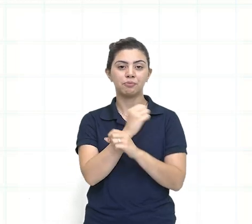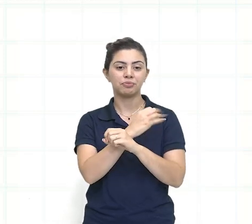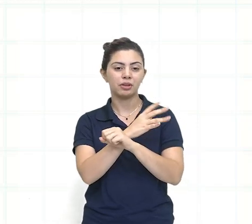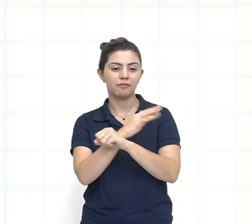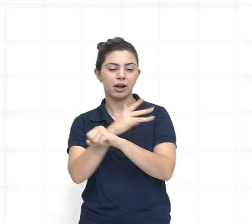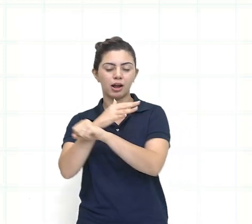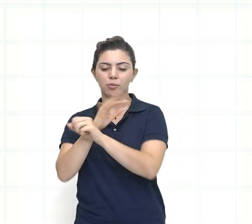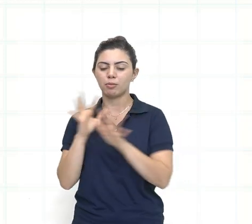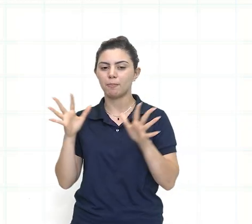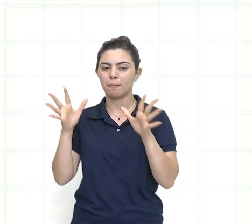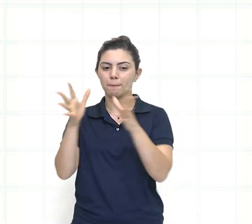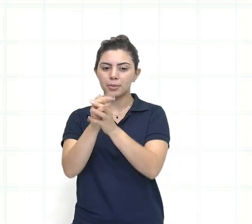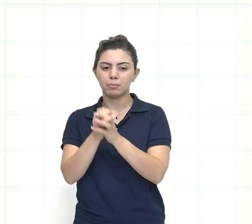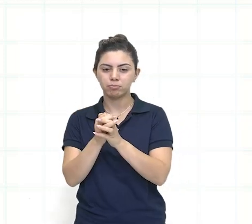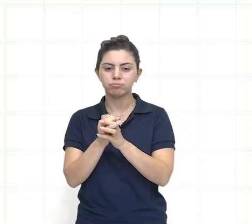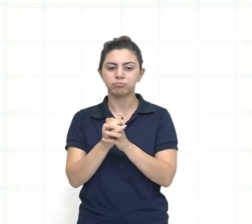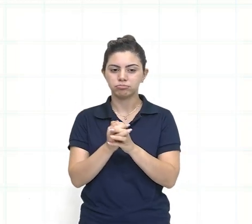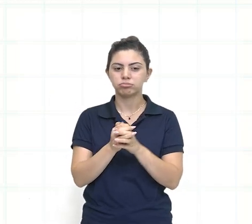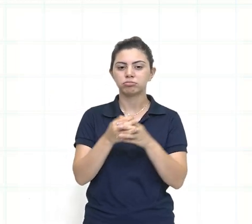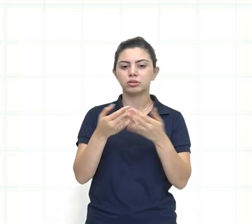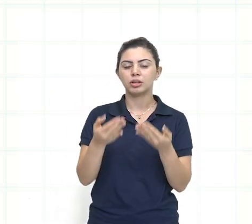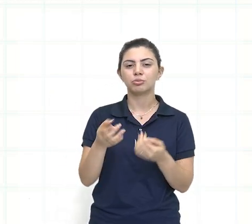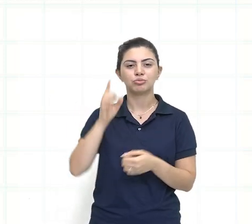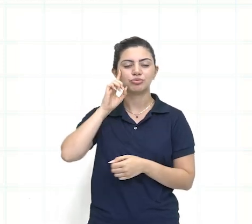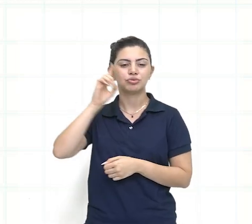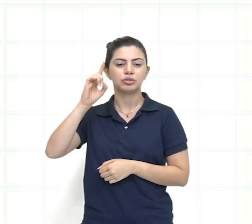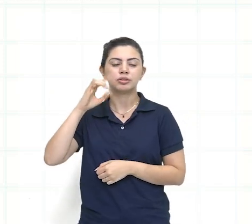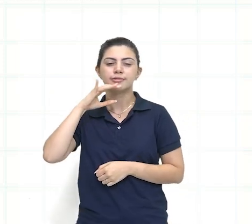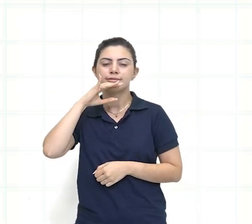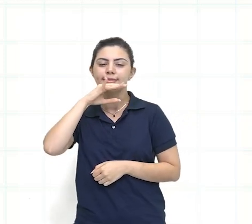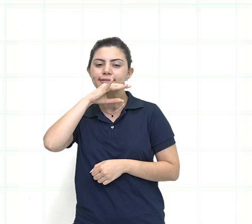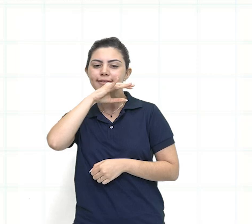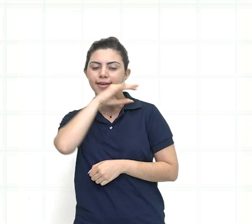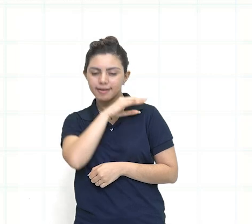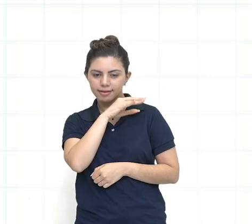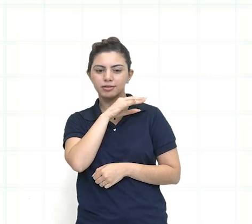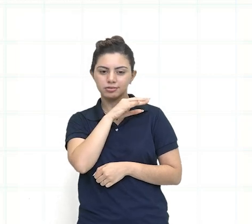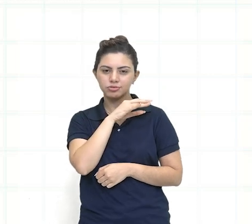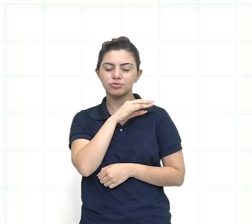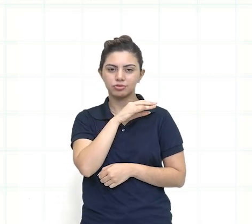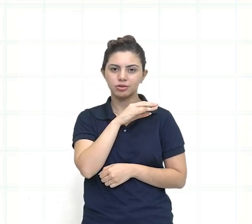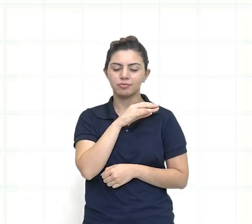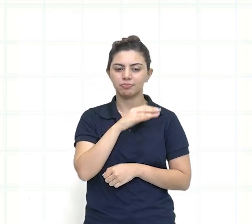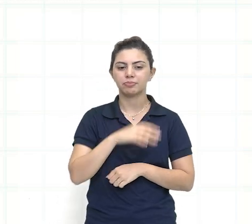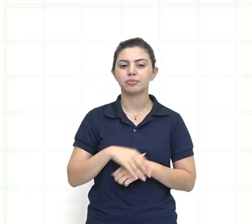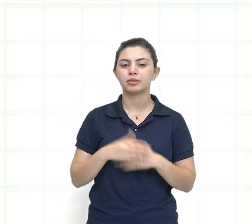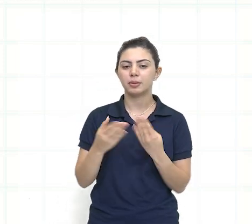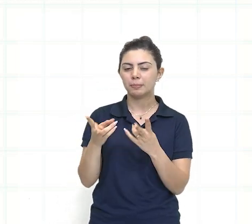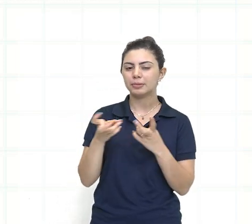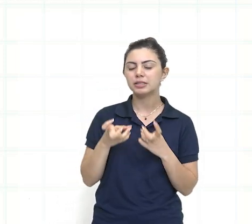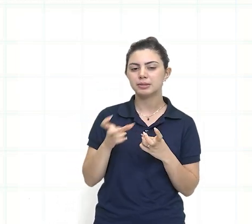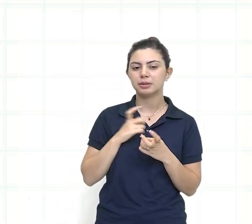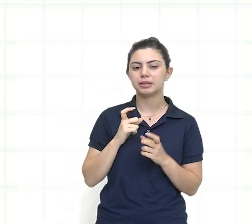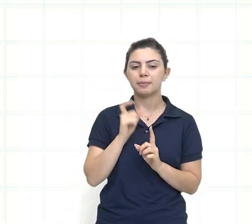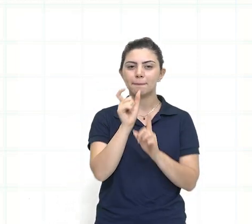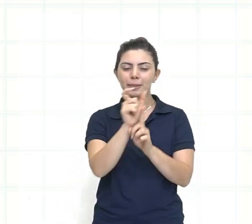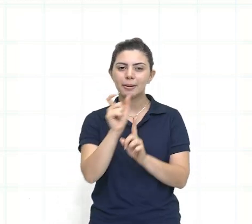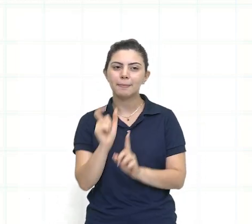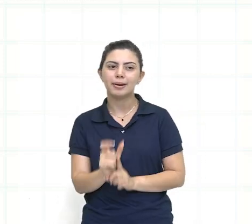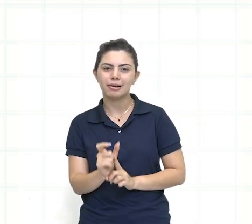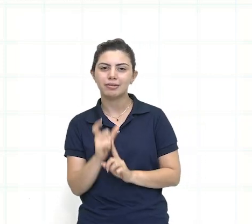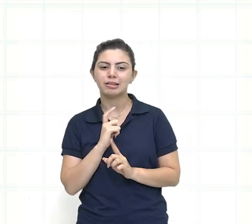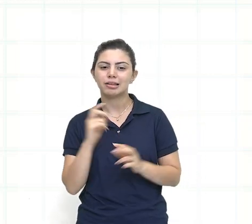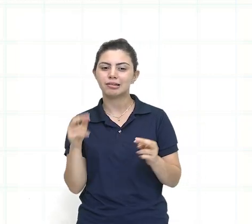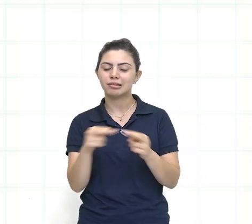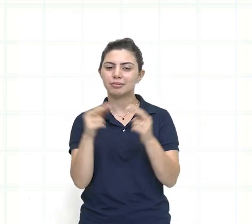mão, dias quentes de verão, descer pelo corrimão. Verão, corrimão. Temos aí as